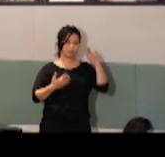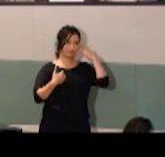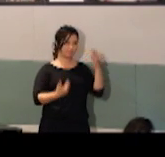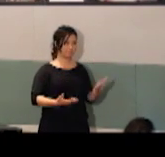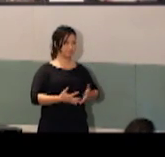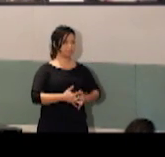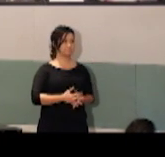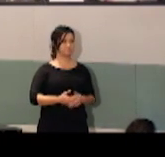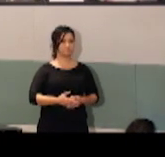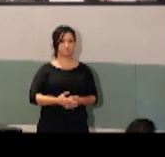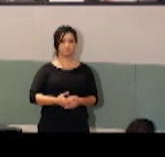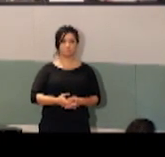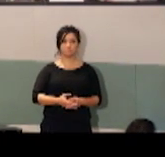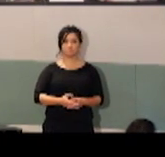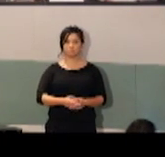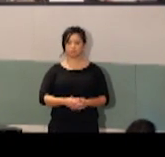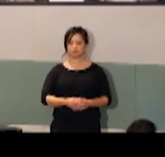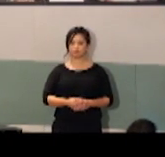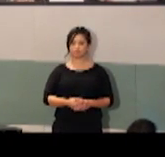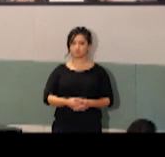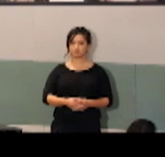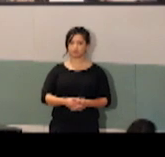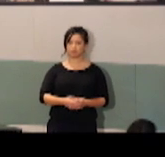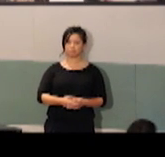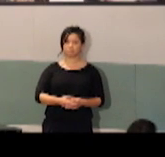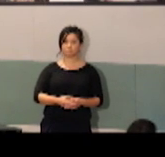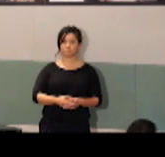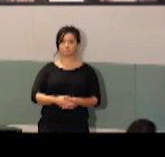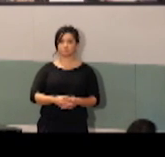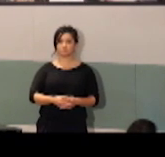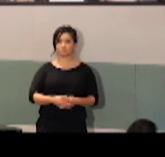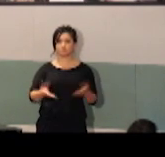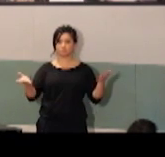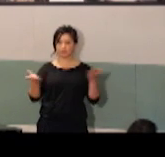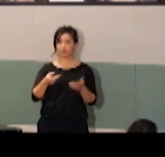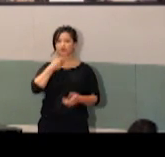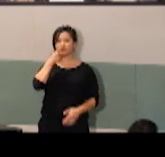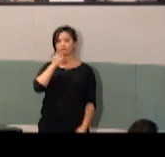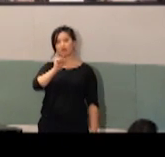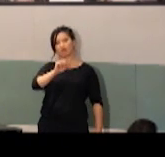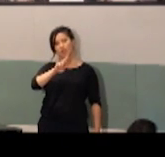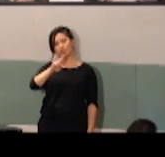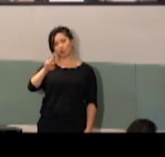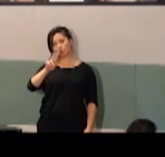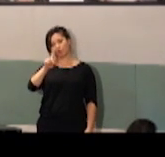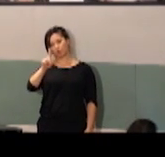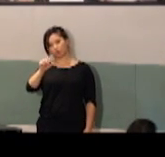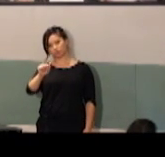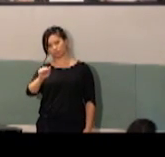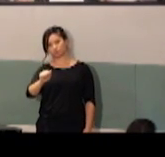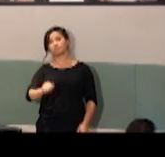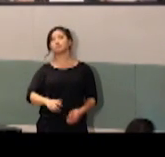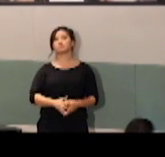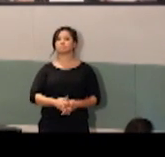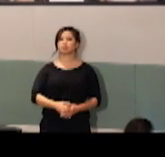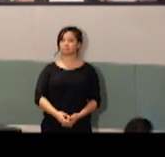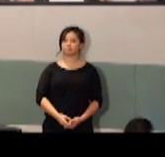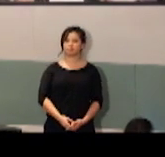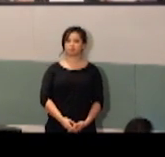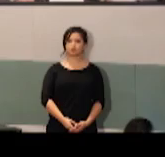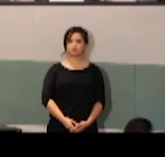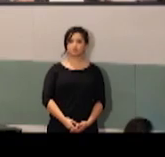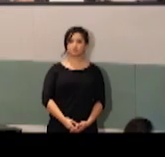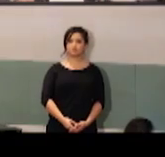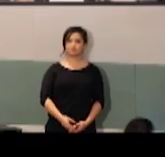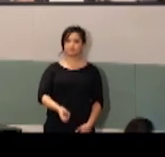comentar esse tema é o candidato Arruda. Bom, eu disse